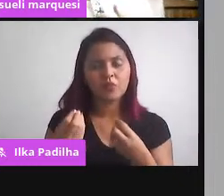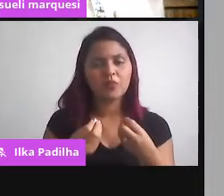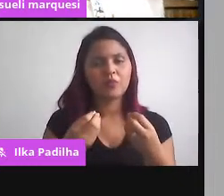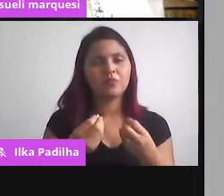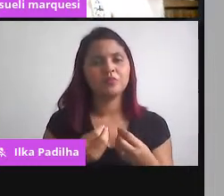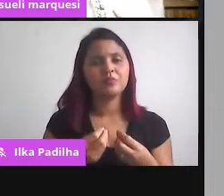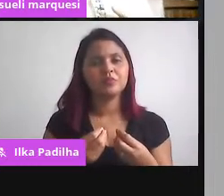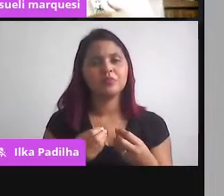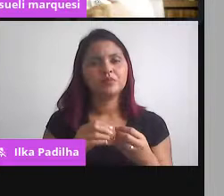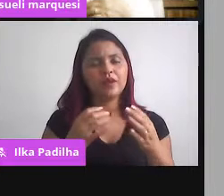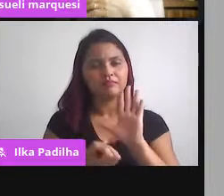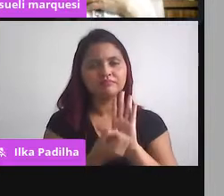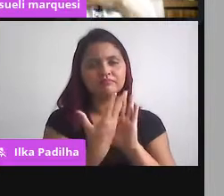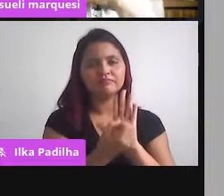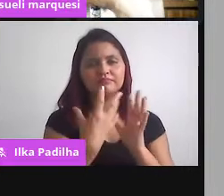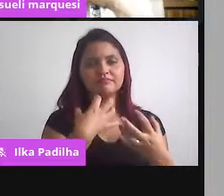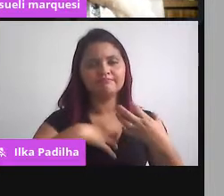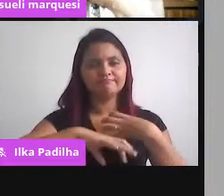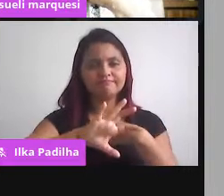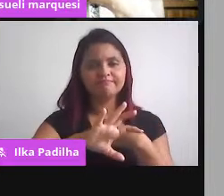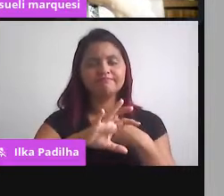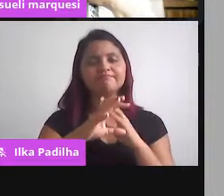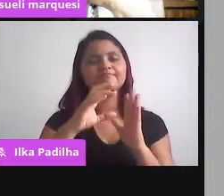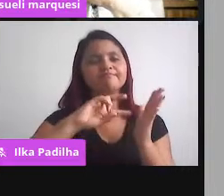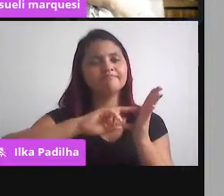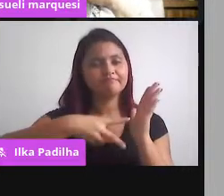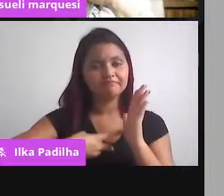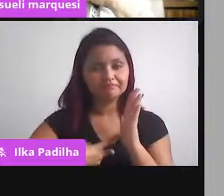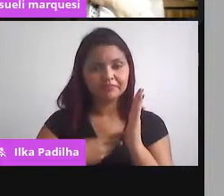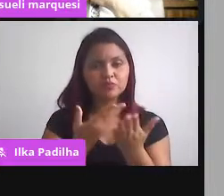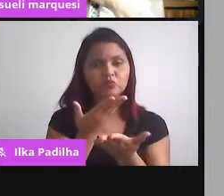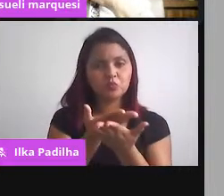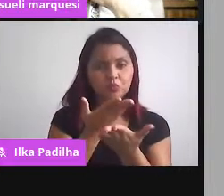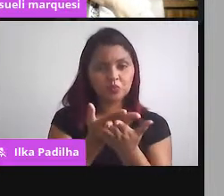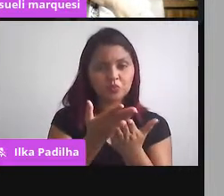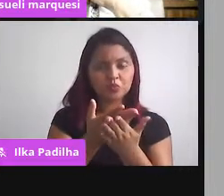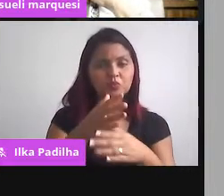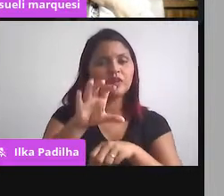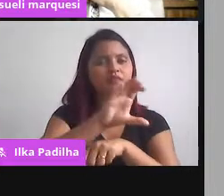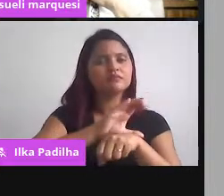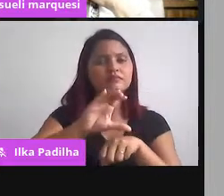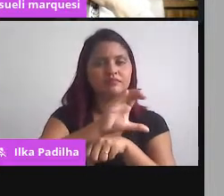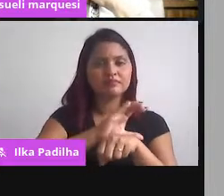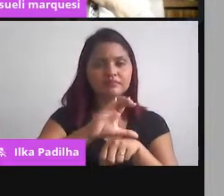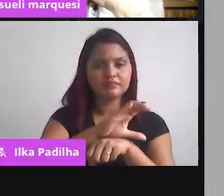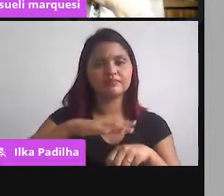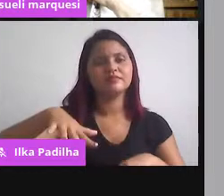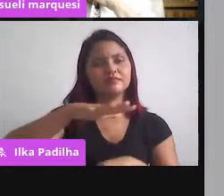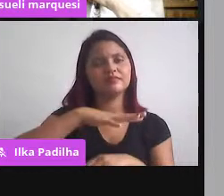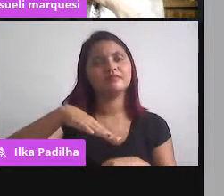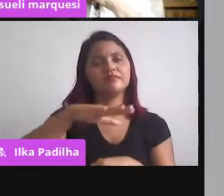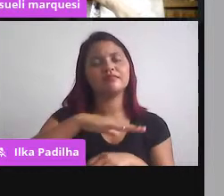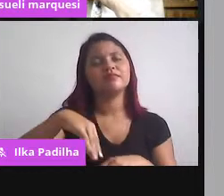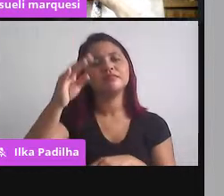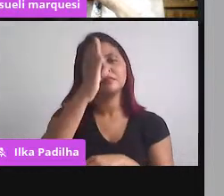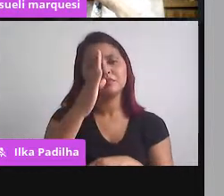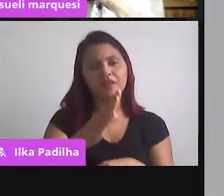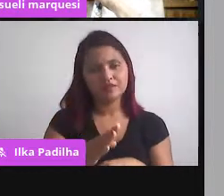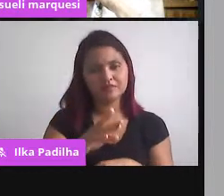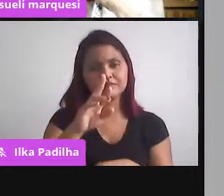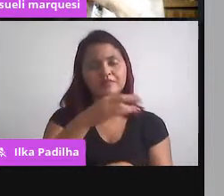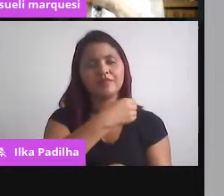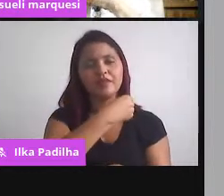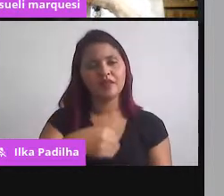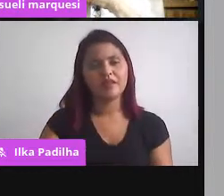de sentidos, um estudo da Constituição da República do Brasil. Isso aí foi um trabalho organizado